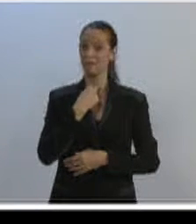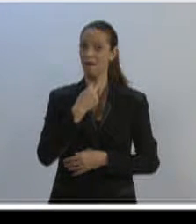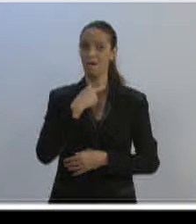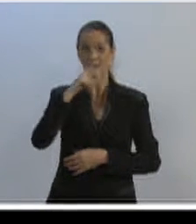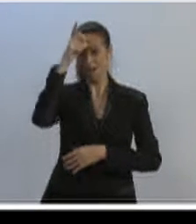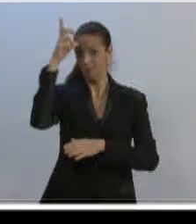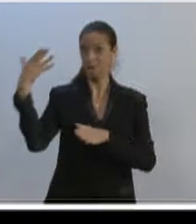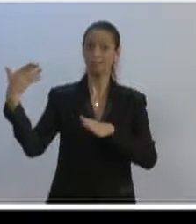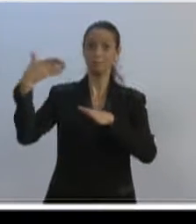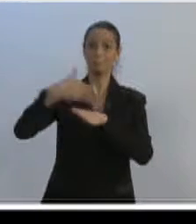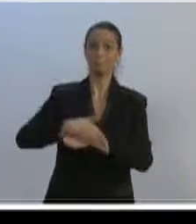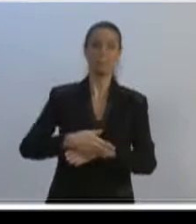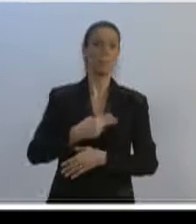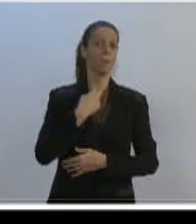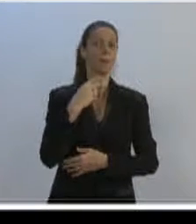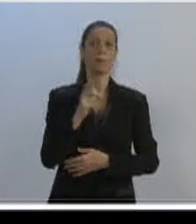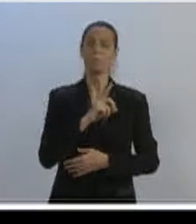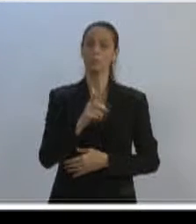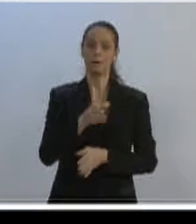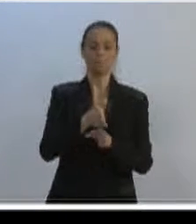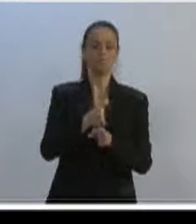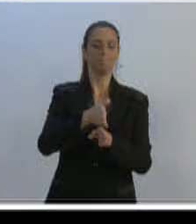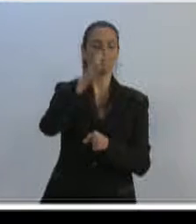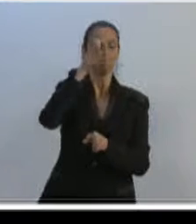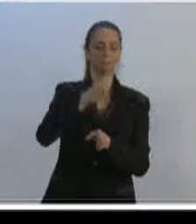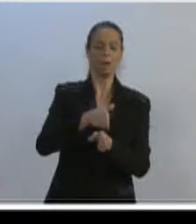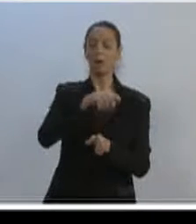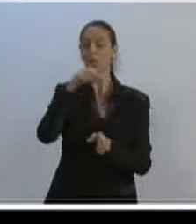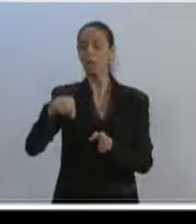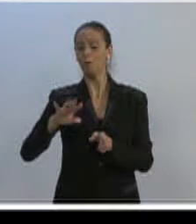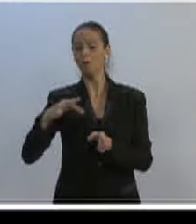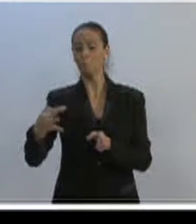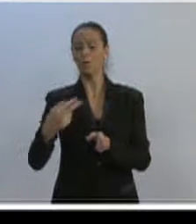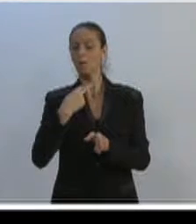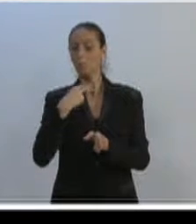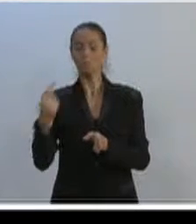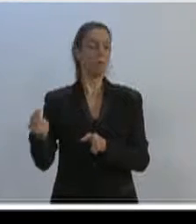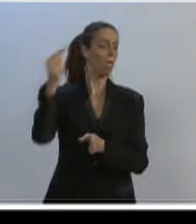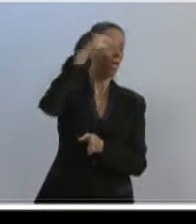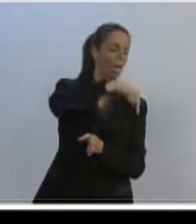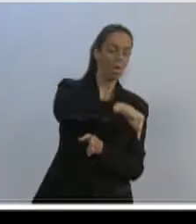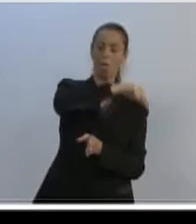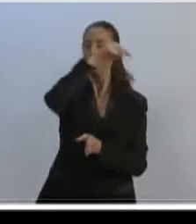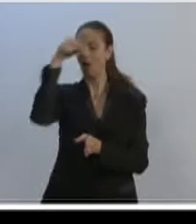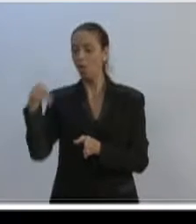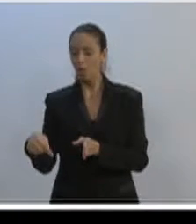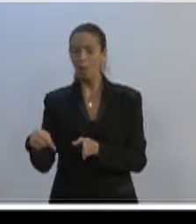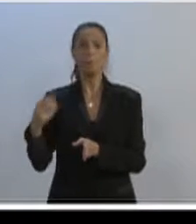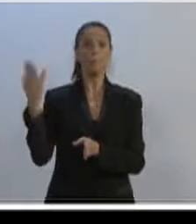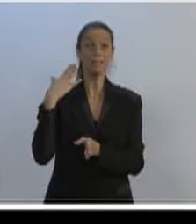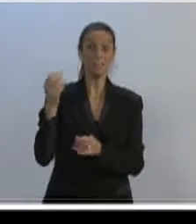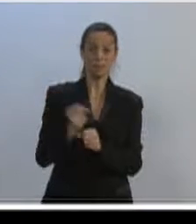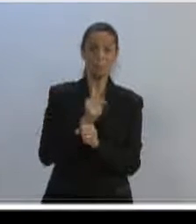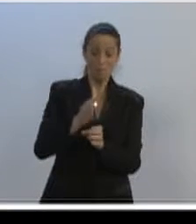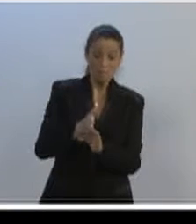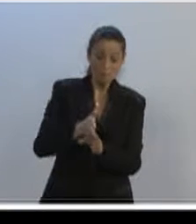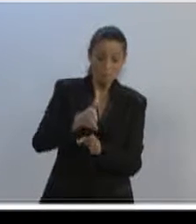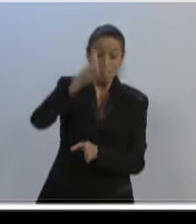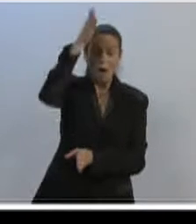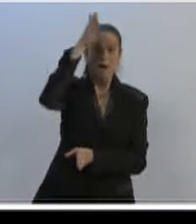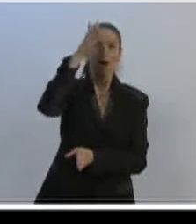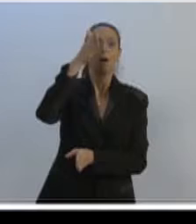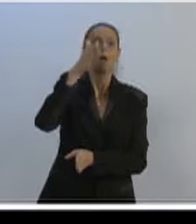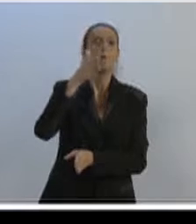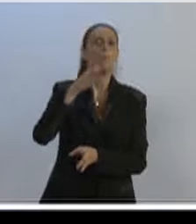de Berlim atravessar o muro para visitar parentes do outro lado. Quando construíram o muro, não respeitaram casas, prédios, cidades, nada.